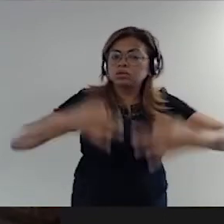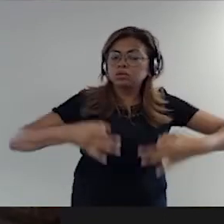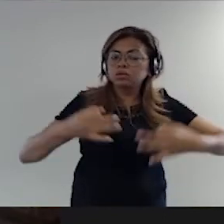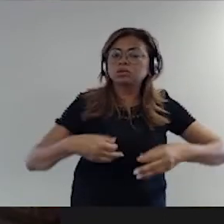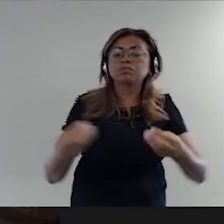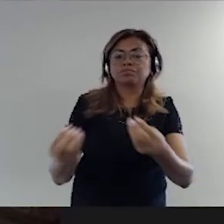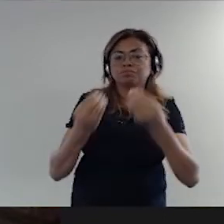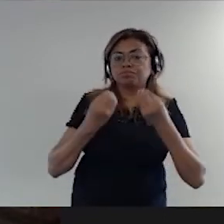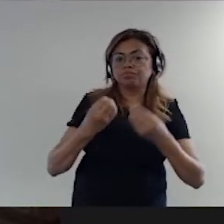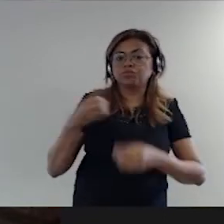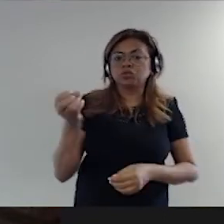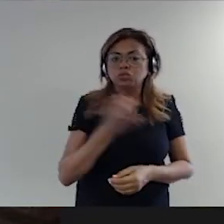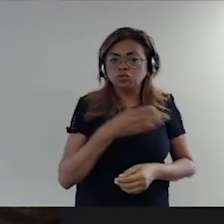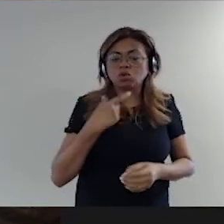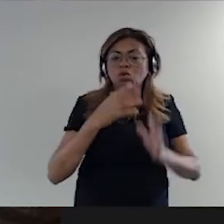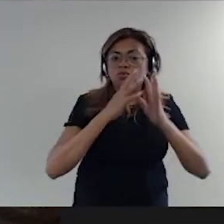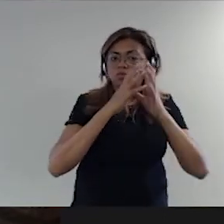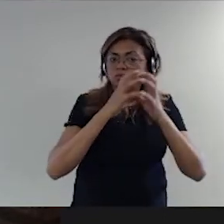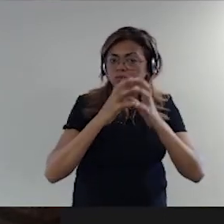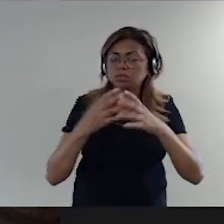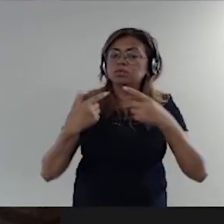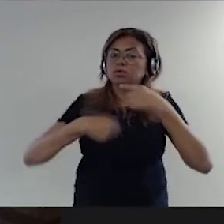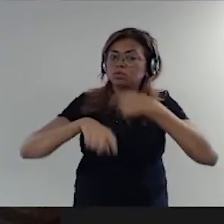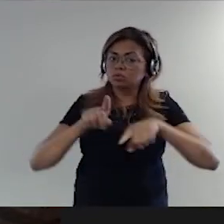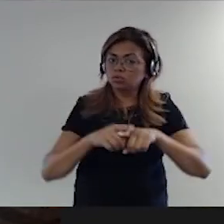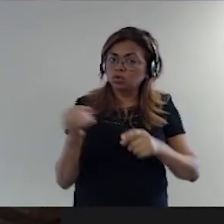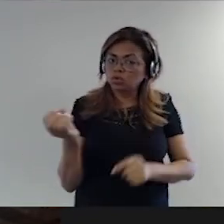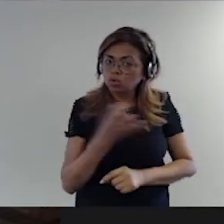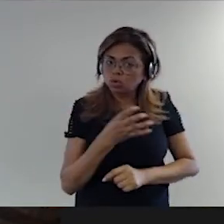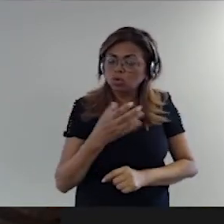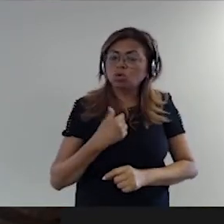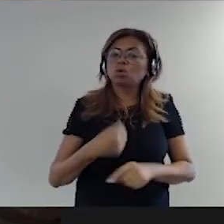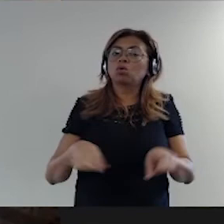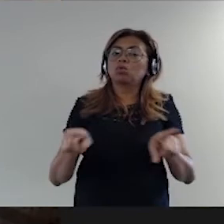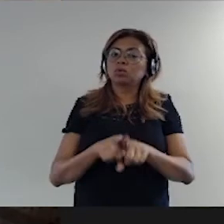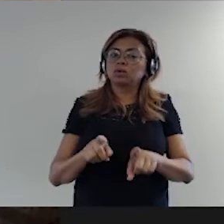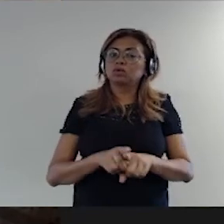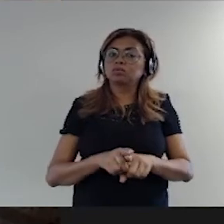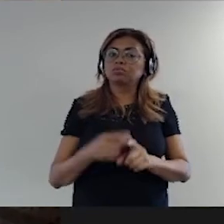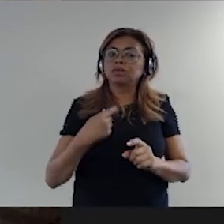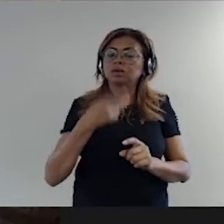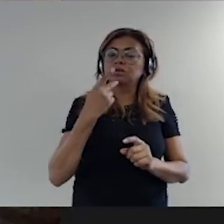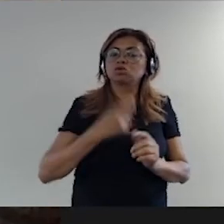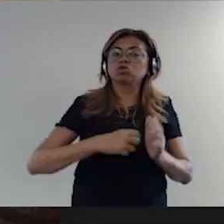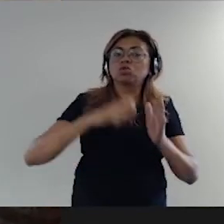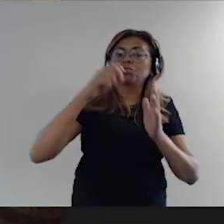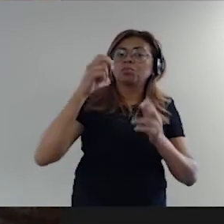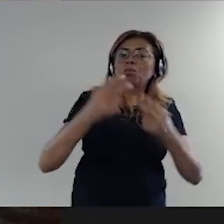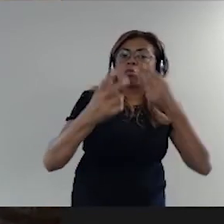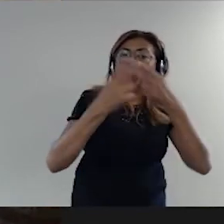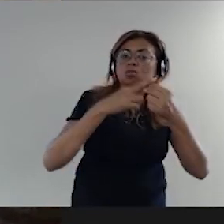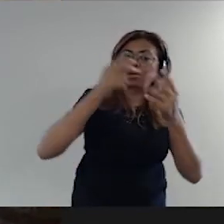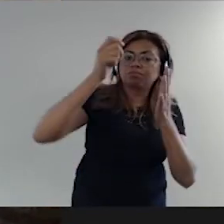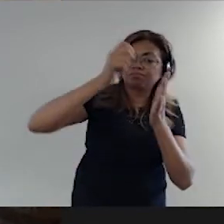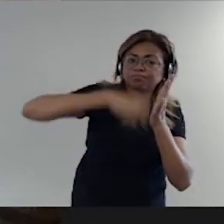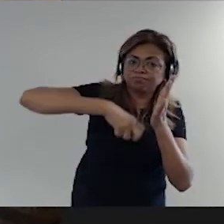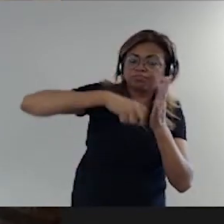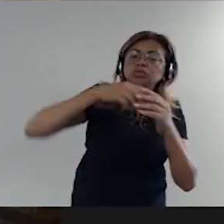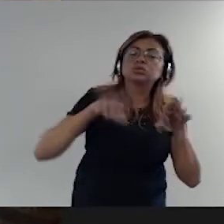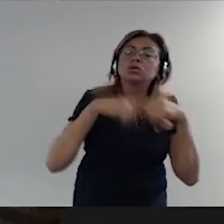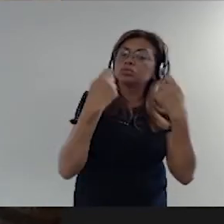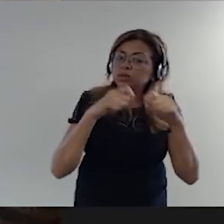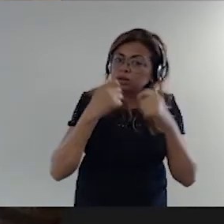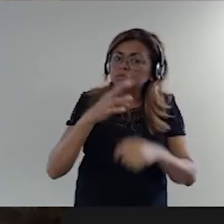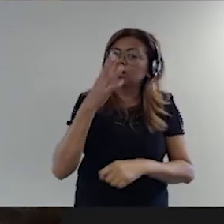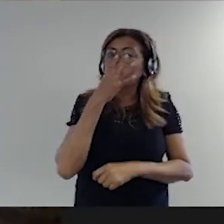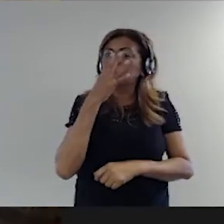elas novos conflitos, novos tipos penais ainda não definidos, e nós precisamos estar